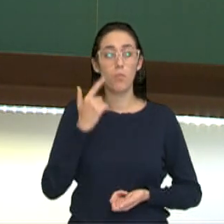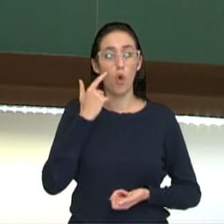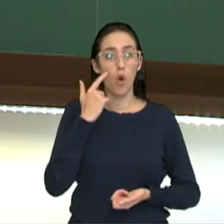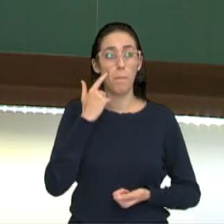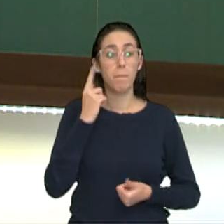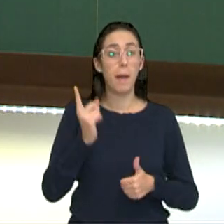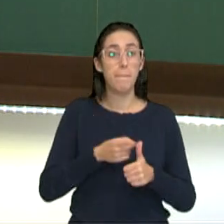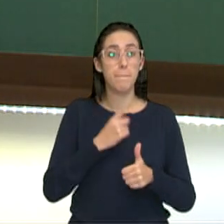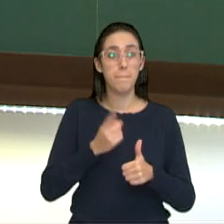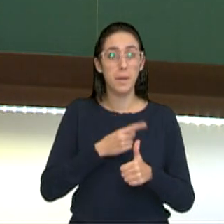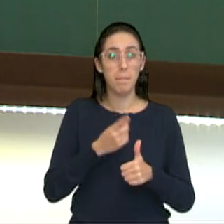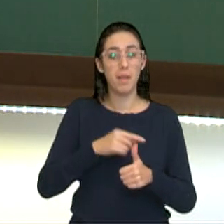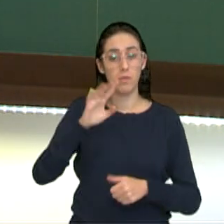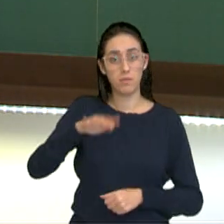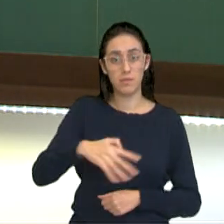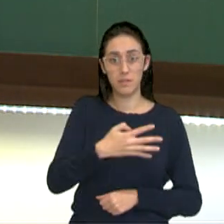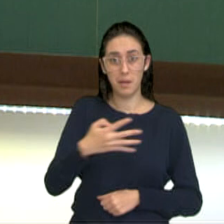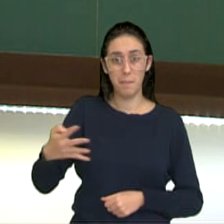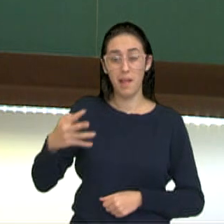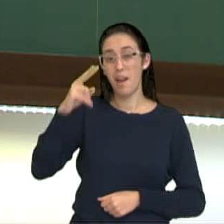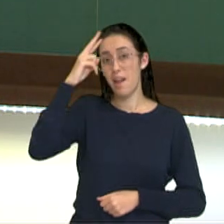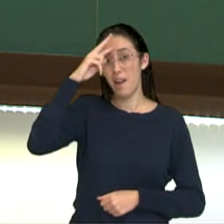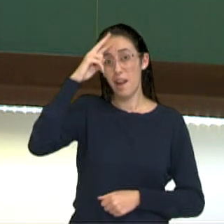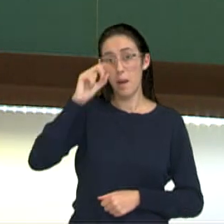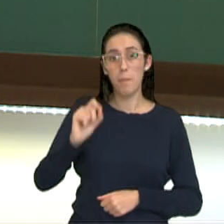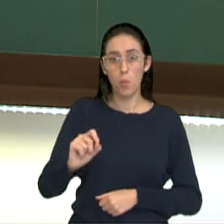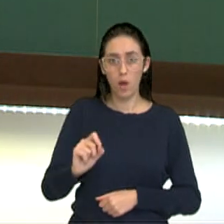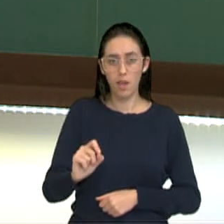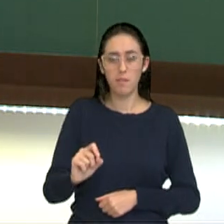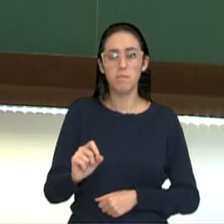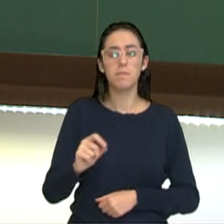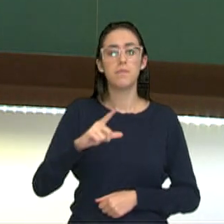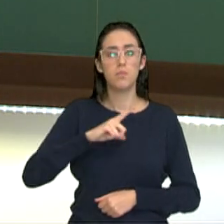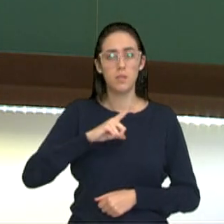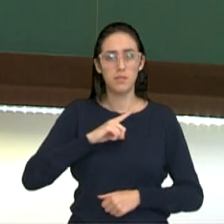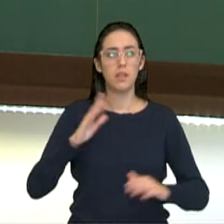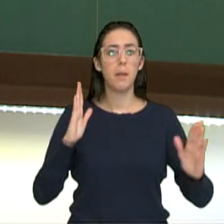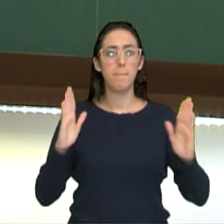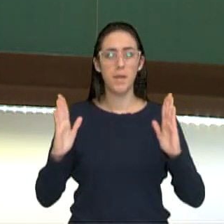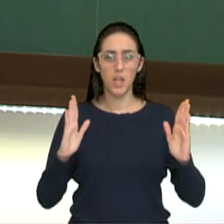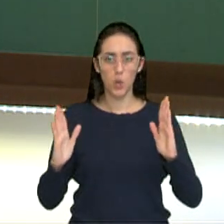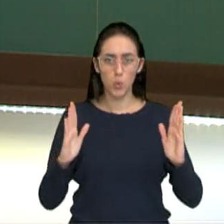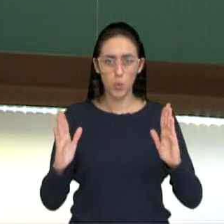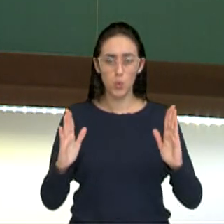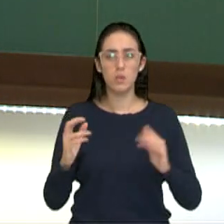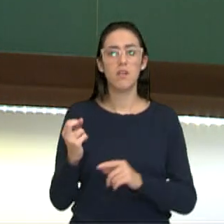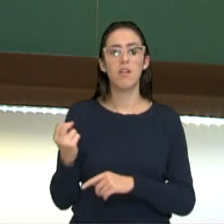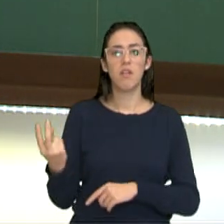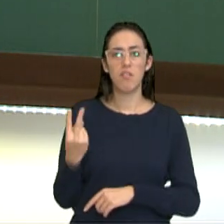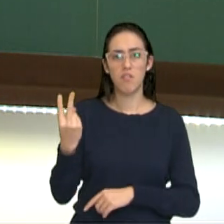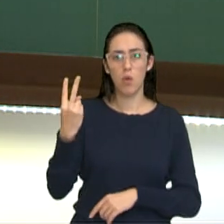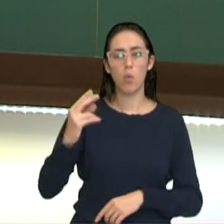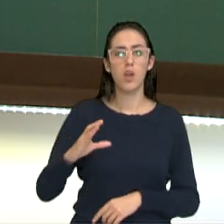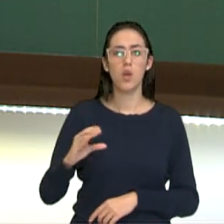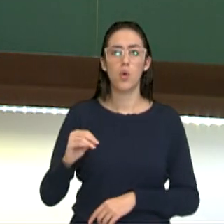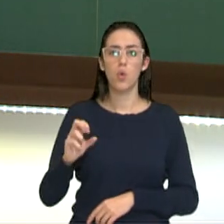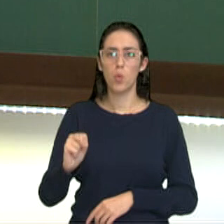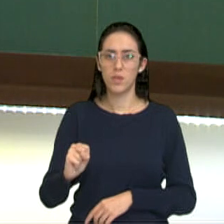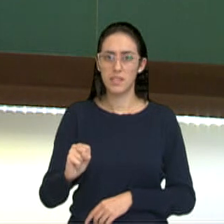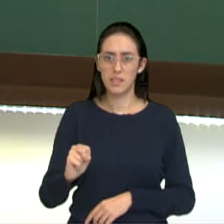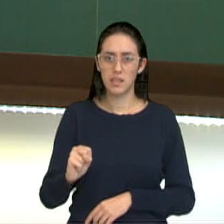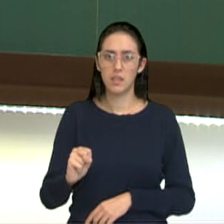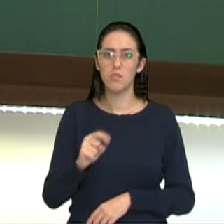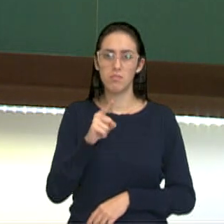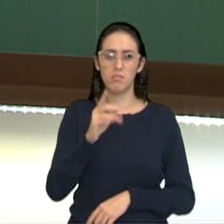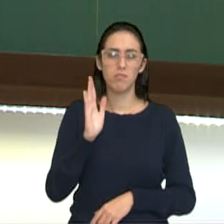né, nós tínhamos que montar a tabela. Lembrando, né, que a gente já tem o período aqui, os valores do cosseno que você já foi